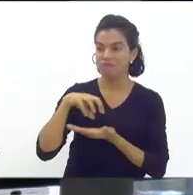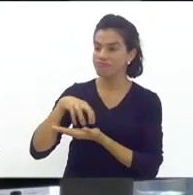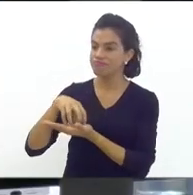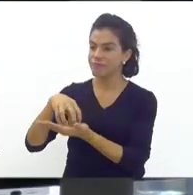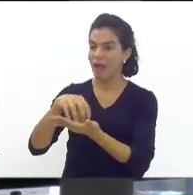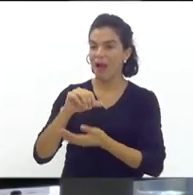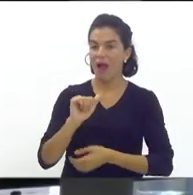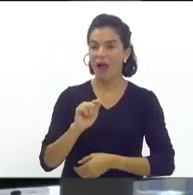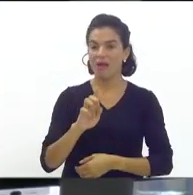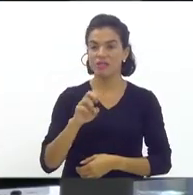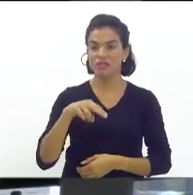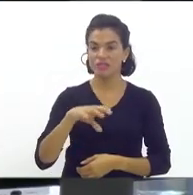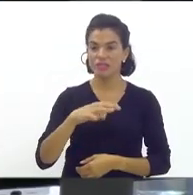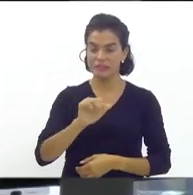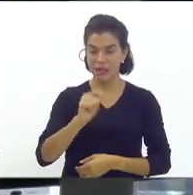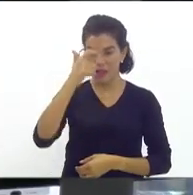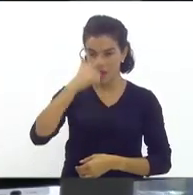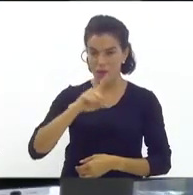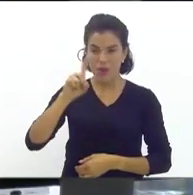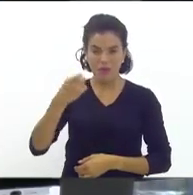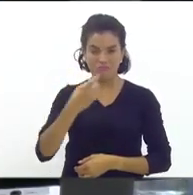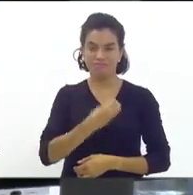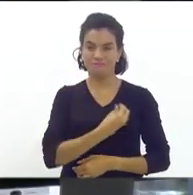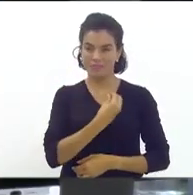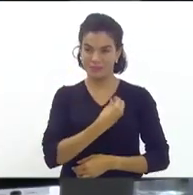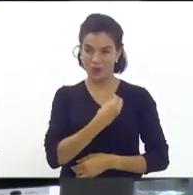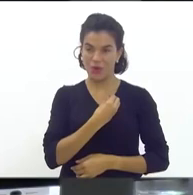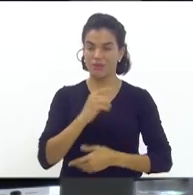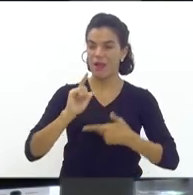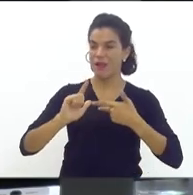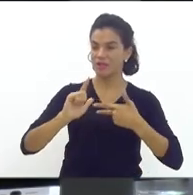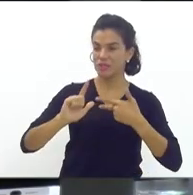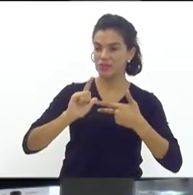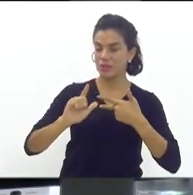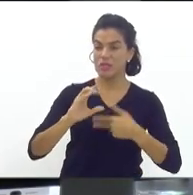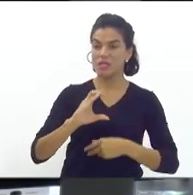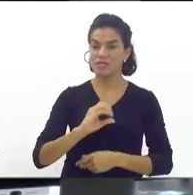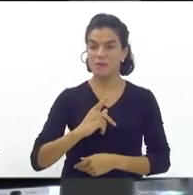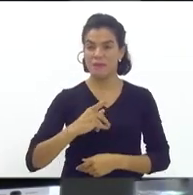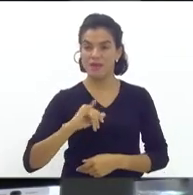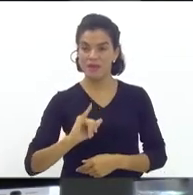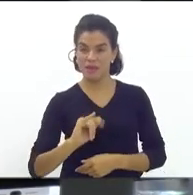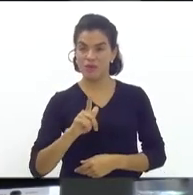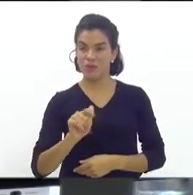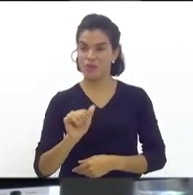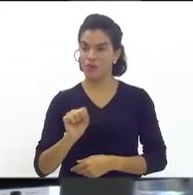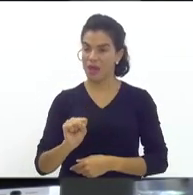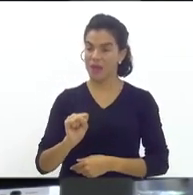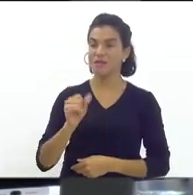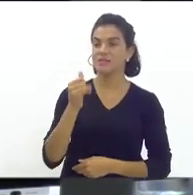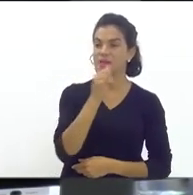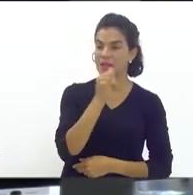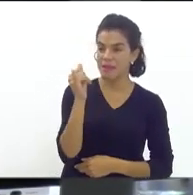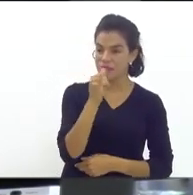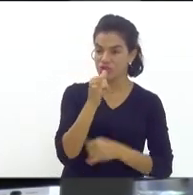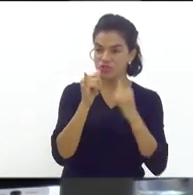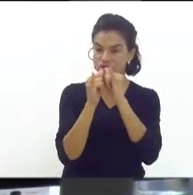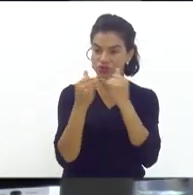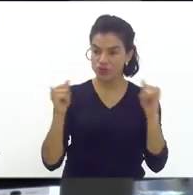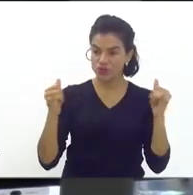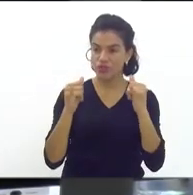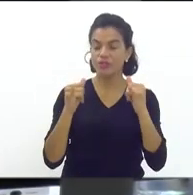que eu já participei legislatura anterior da CPI do gás participei da CP da energia participei